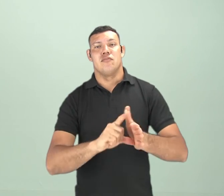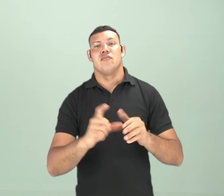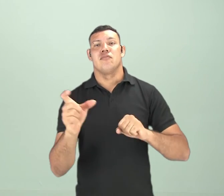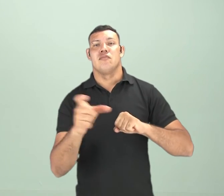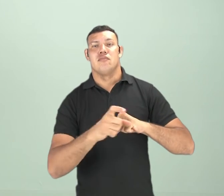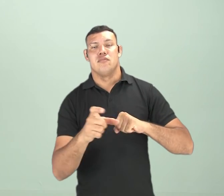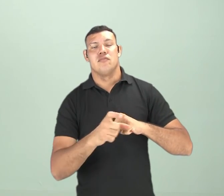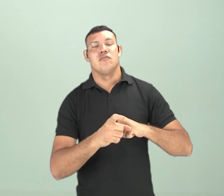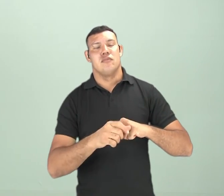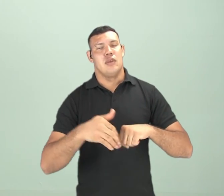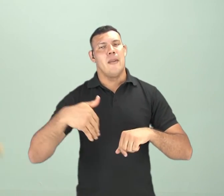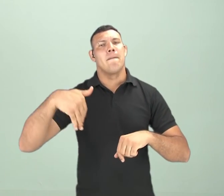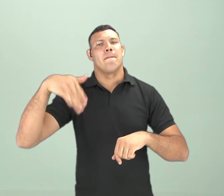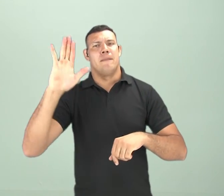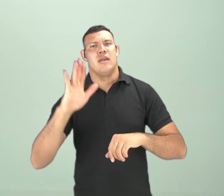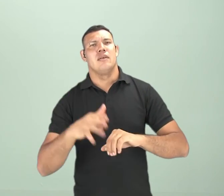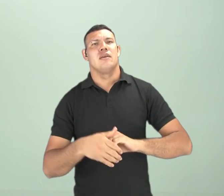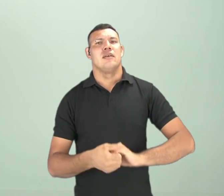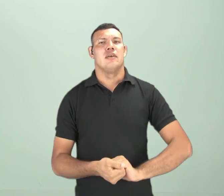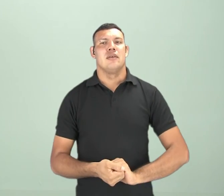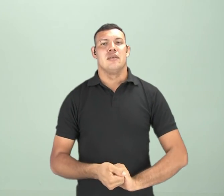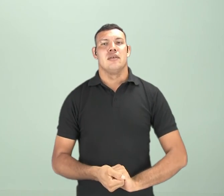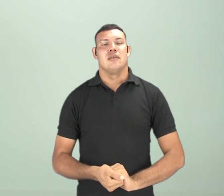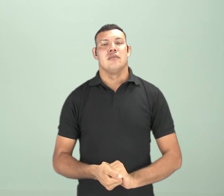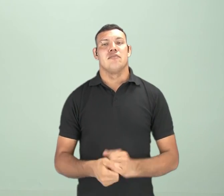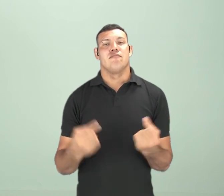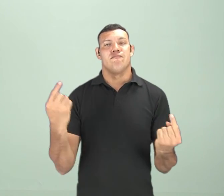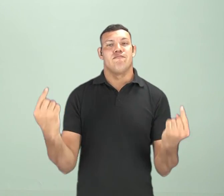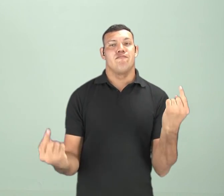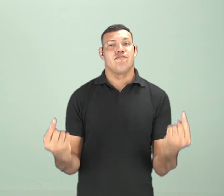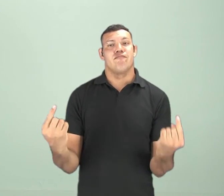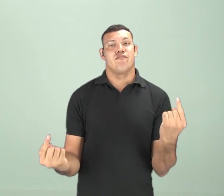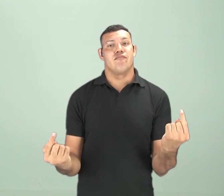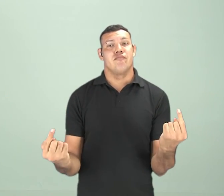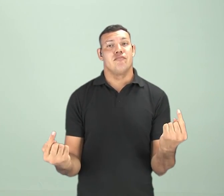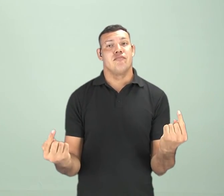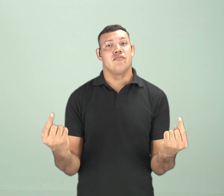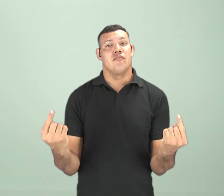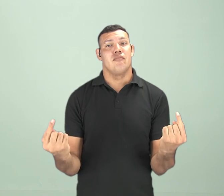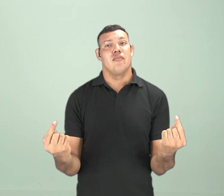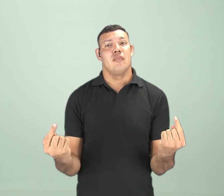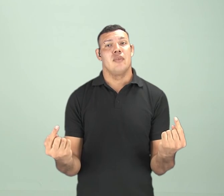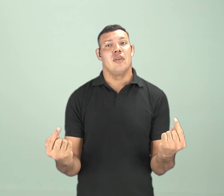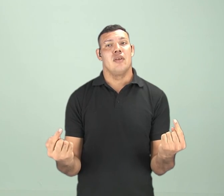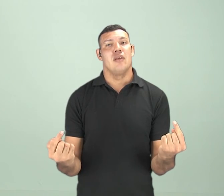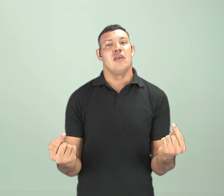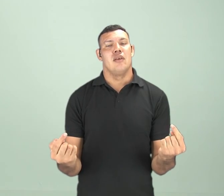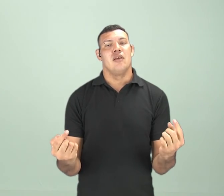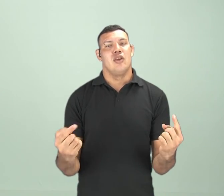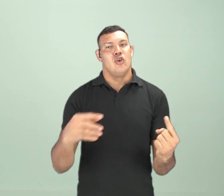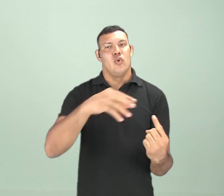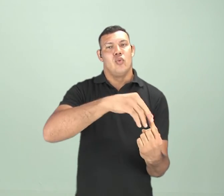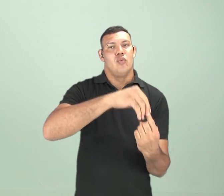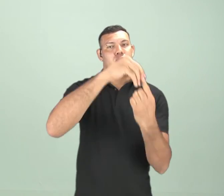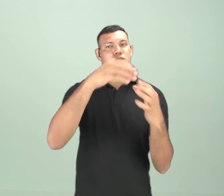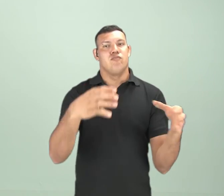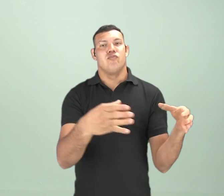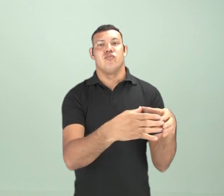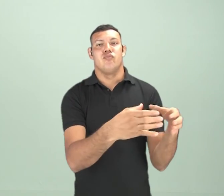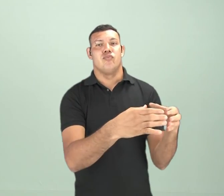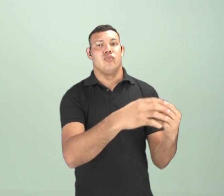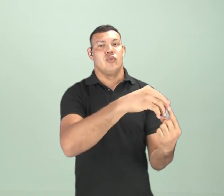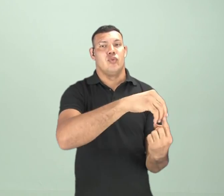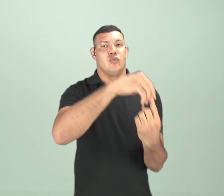superlativo também. Vimos que o modo superlativo compara uma coisa, o seu extremo em relação a um grupo, e também vimos um